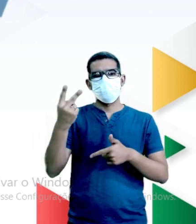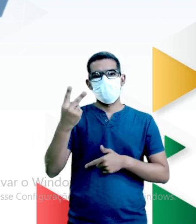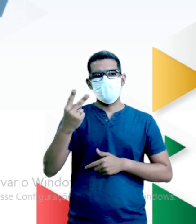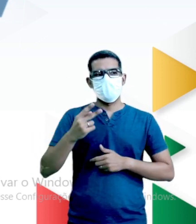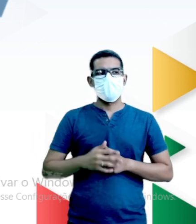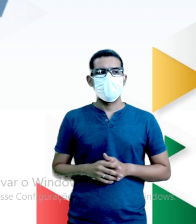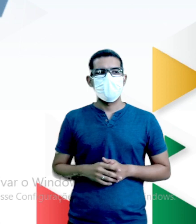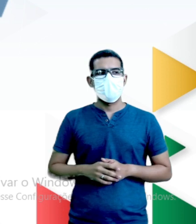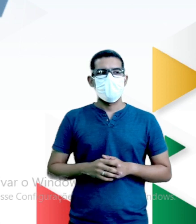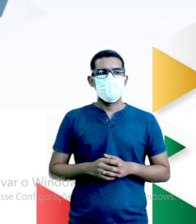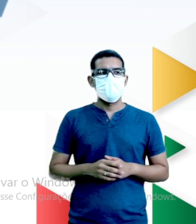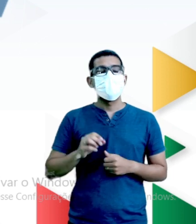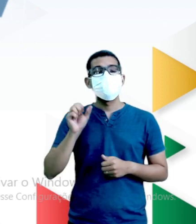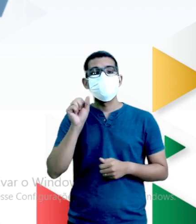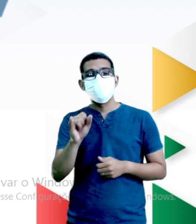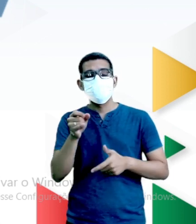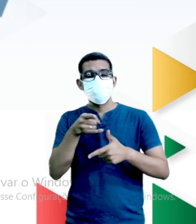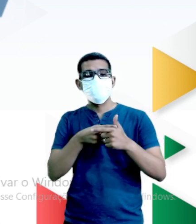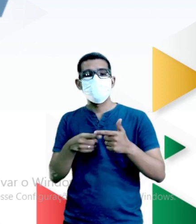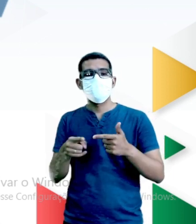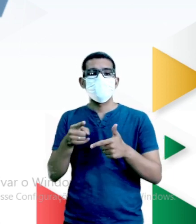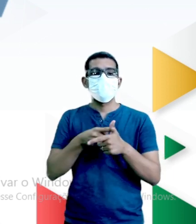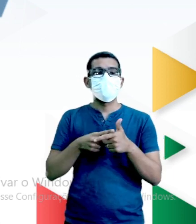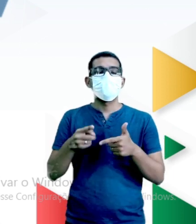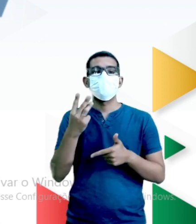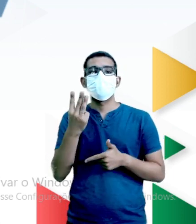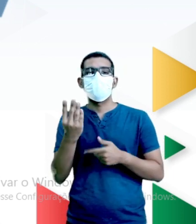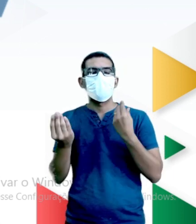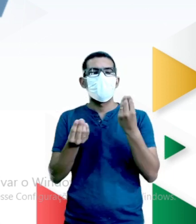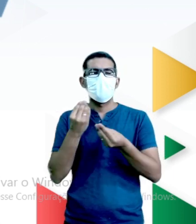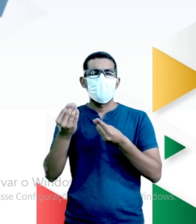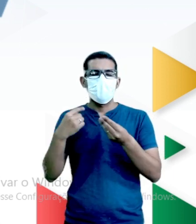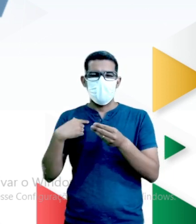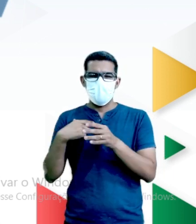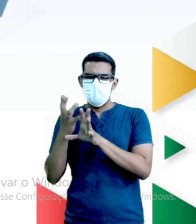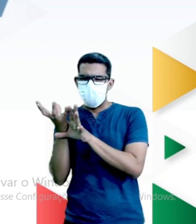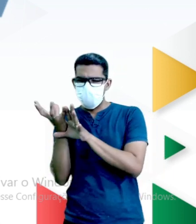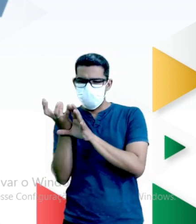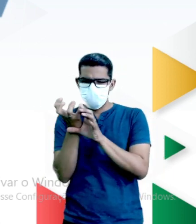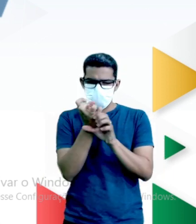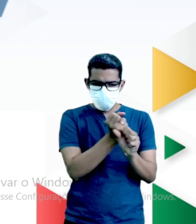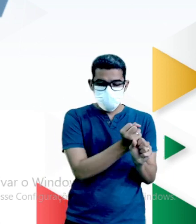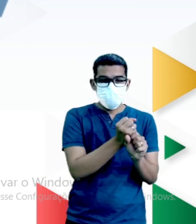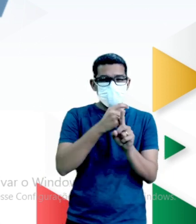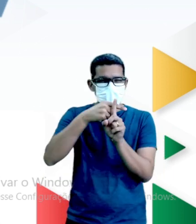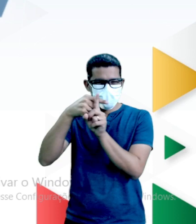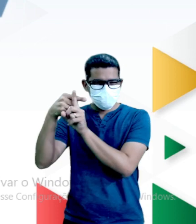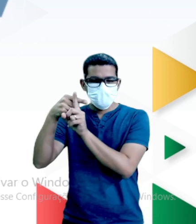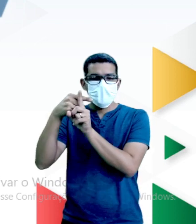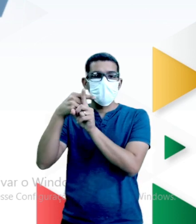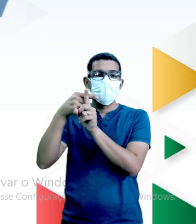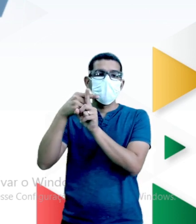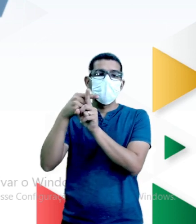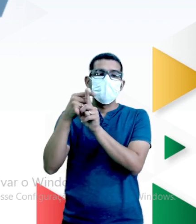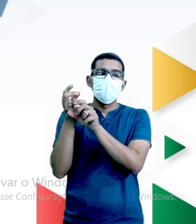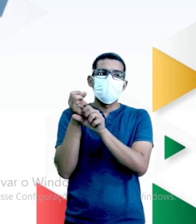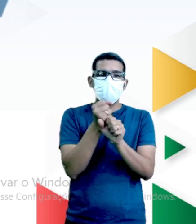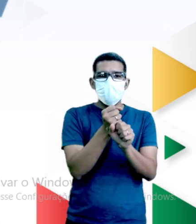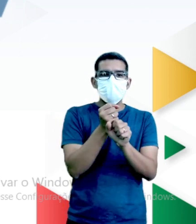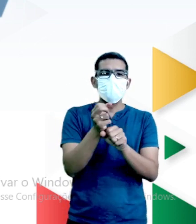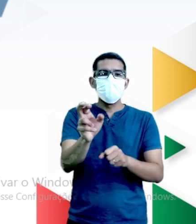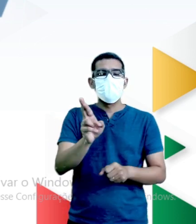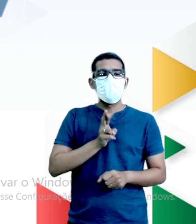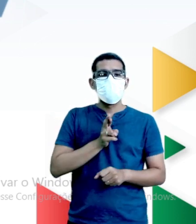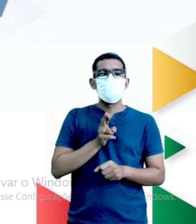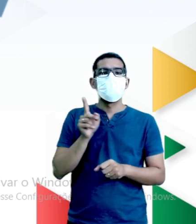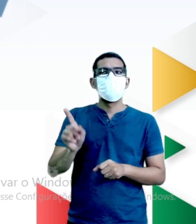número é divisível por 3 quando eu somar os algarismos e a soma desses algarismos no